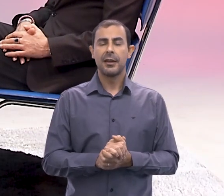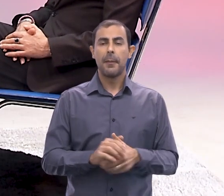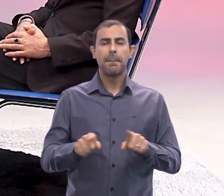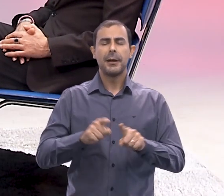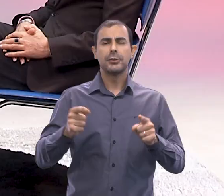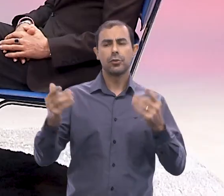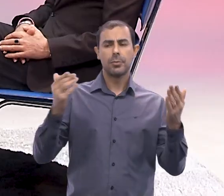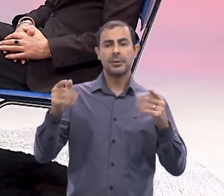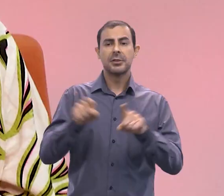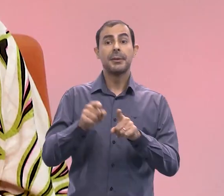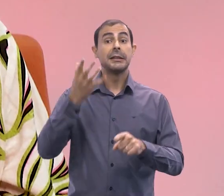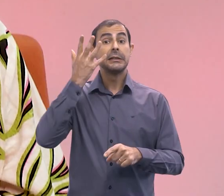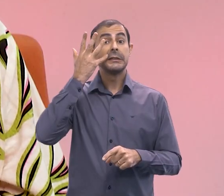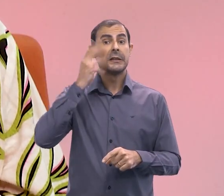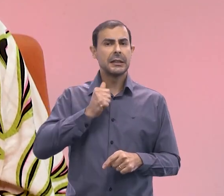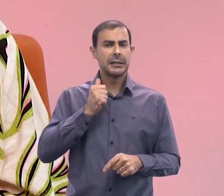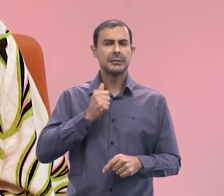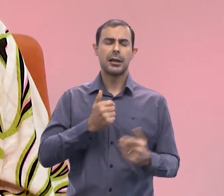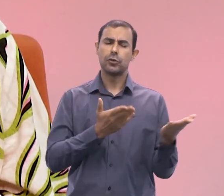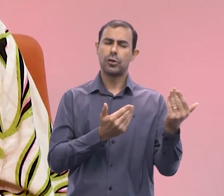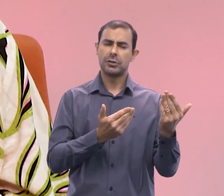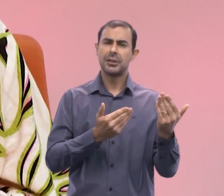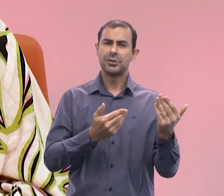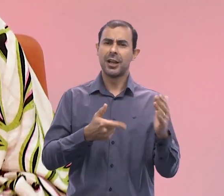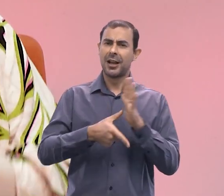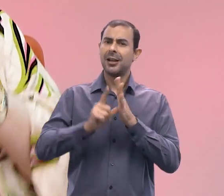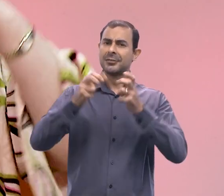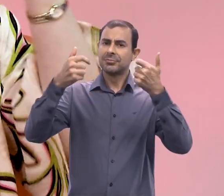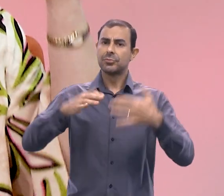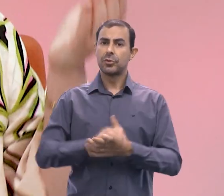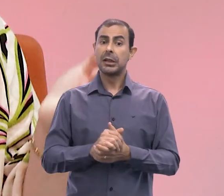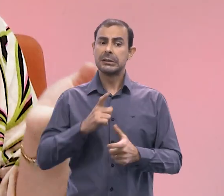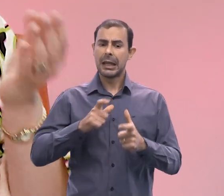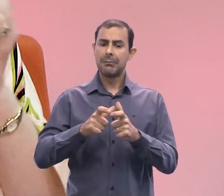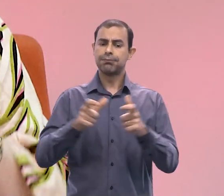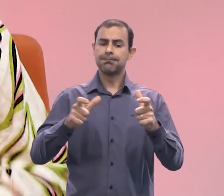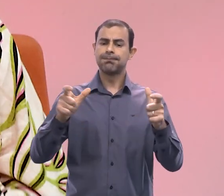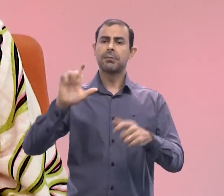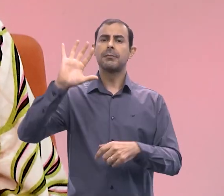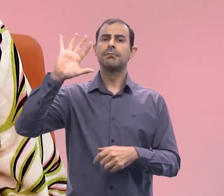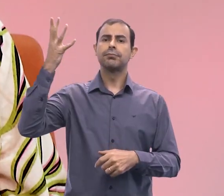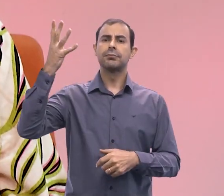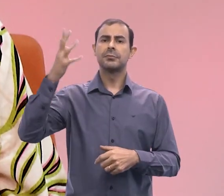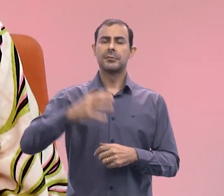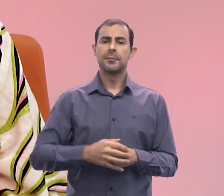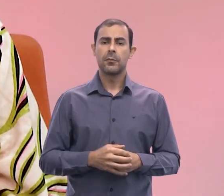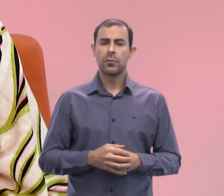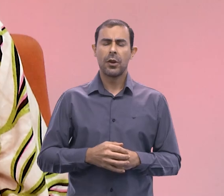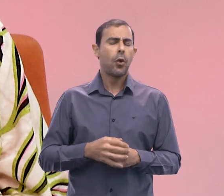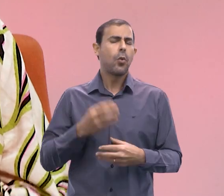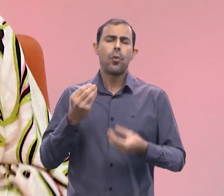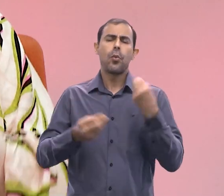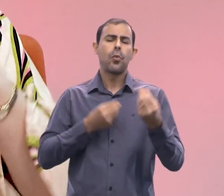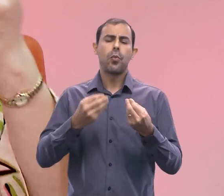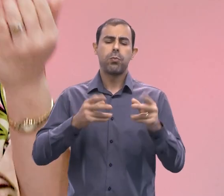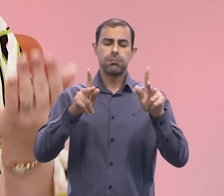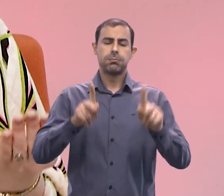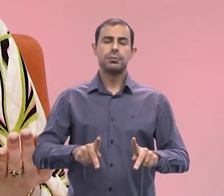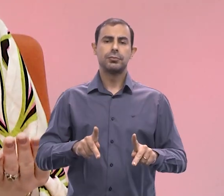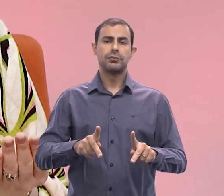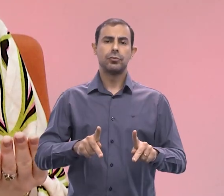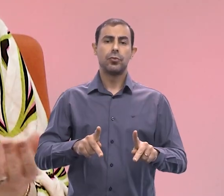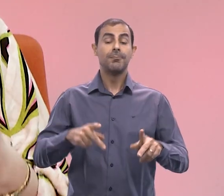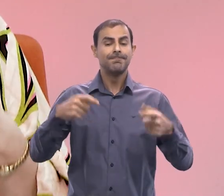às crianças, né, em relação, a gente falou sobre isso, né, há um aumento nesses casos de suicídio. Como que